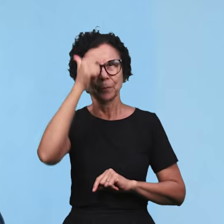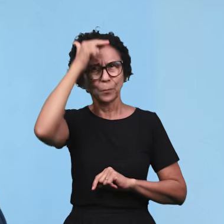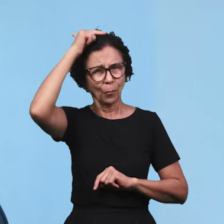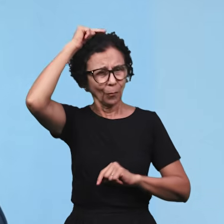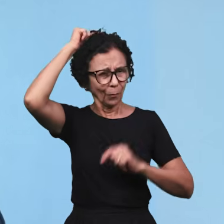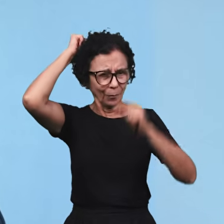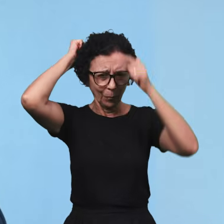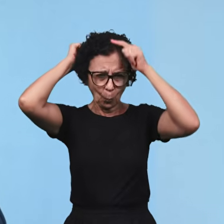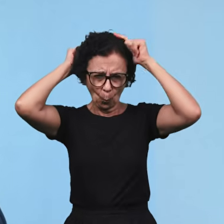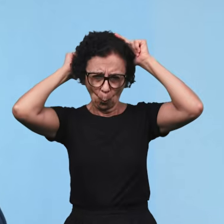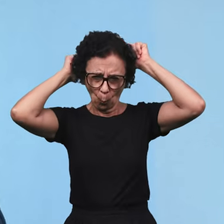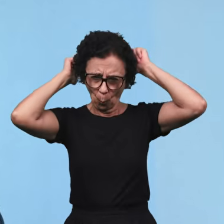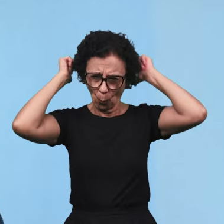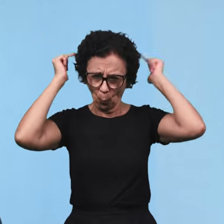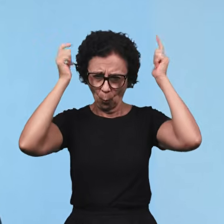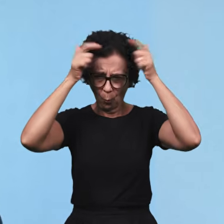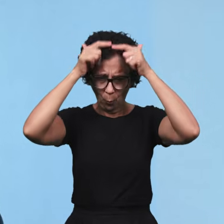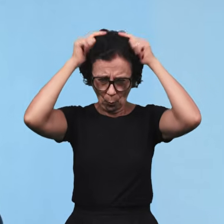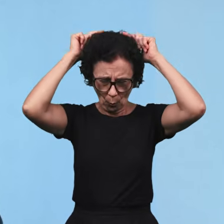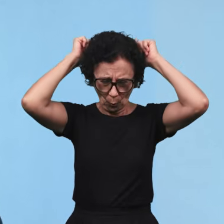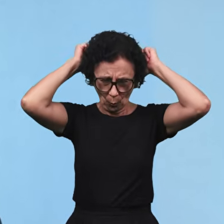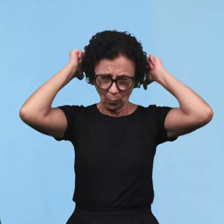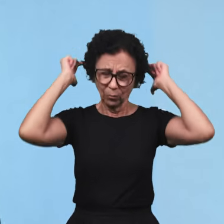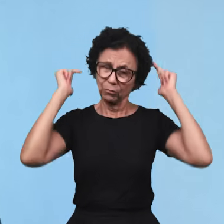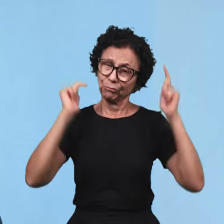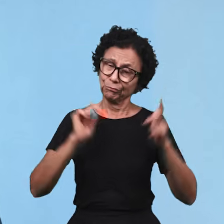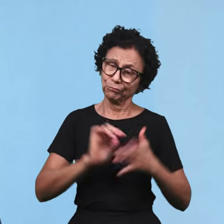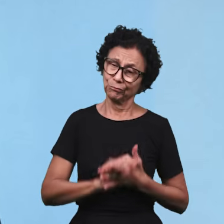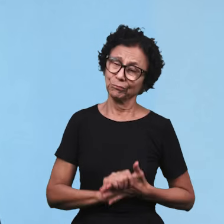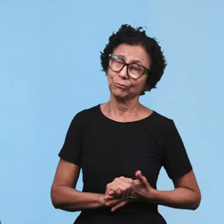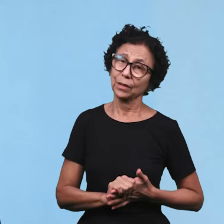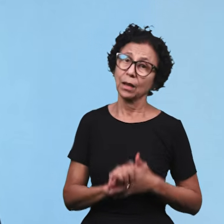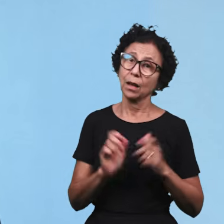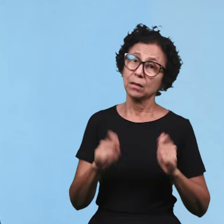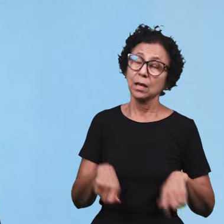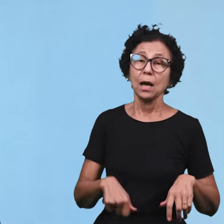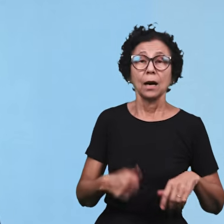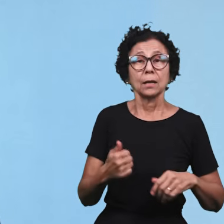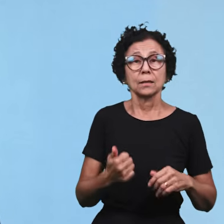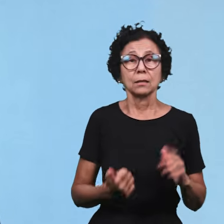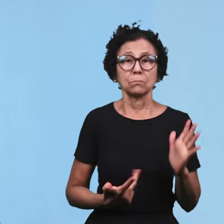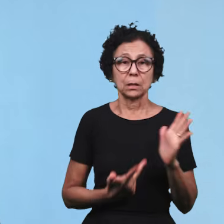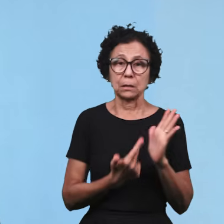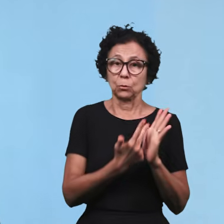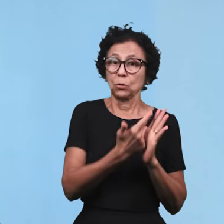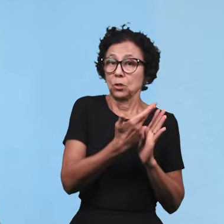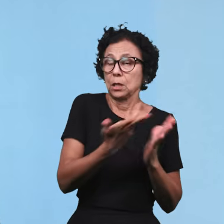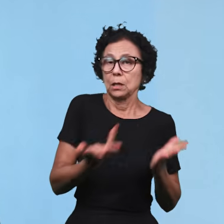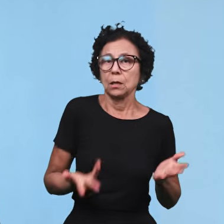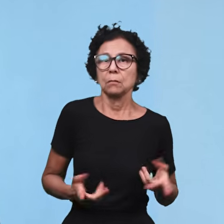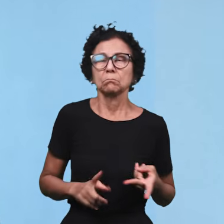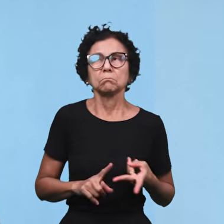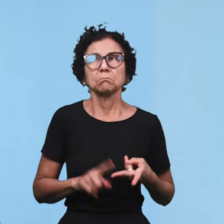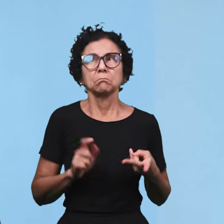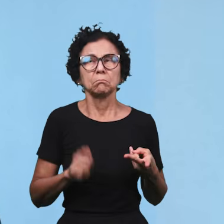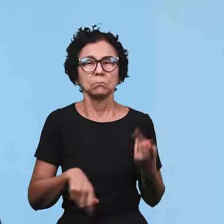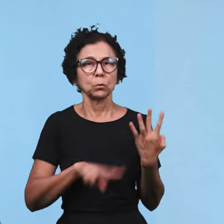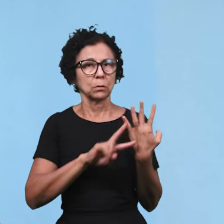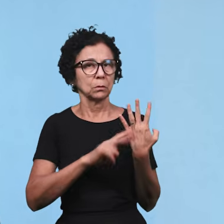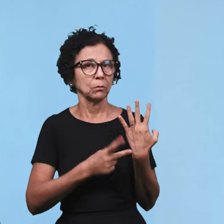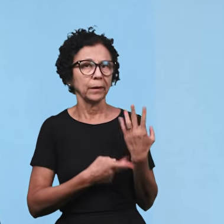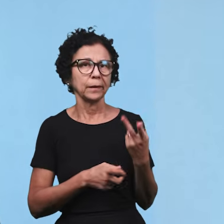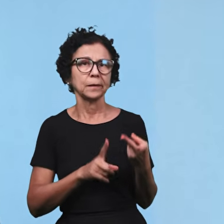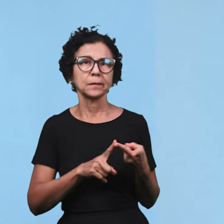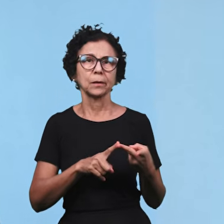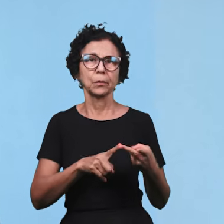cirurgias, né, no pós-cirúrgico, a gente pode observar. Então, não vai acometer só os homens, vai acometer as mulheres. E uma